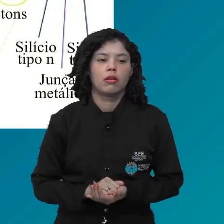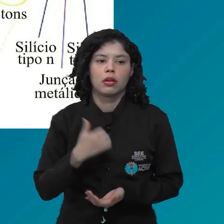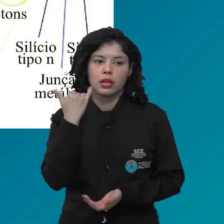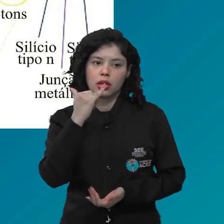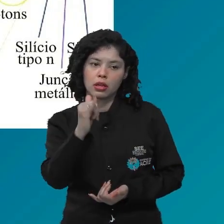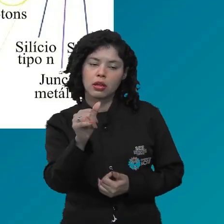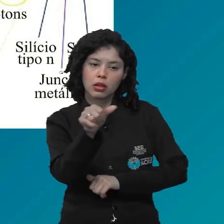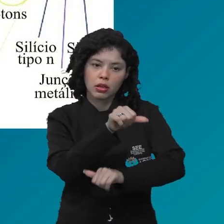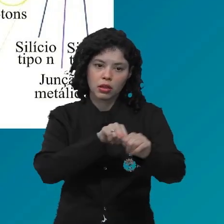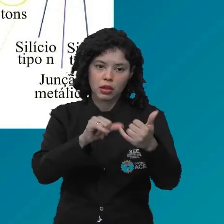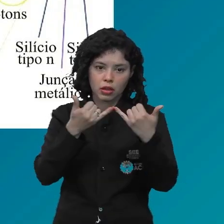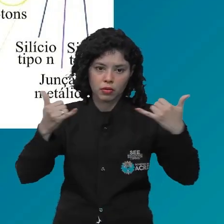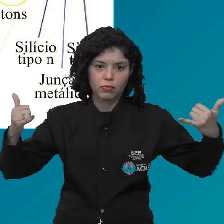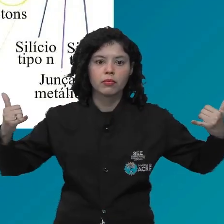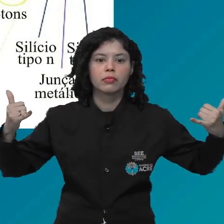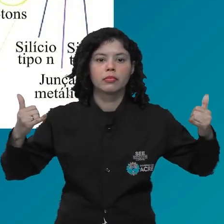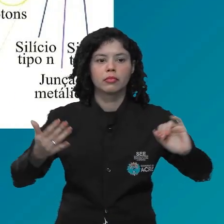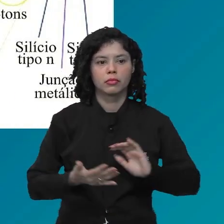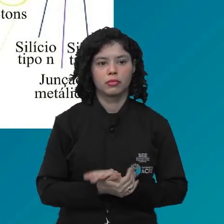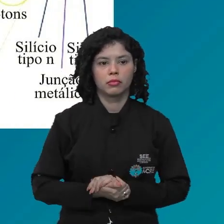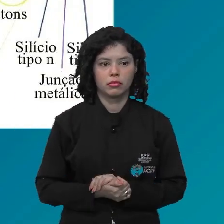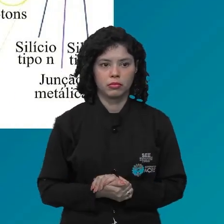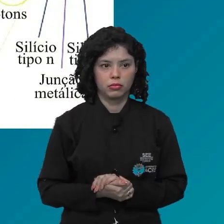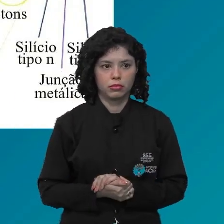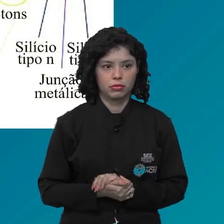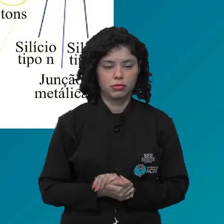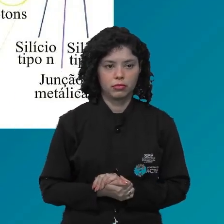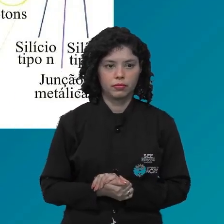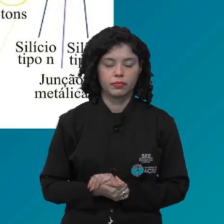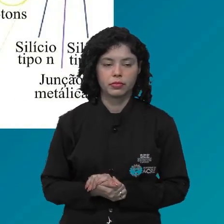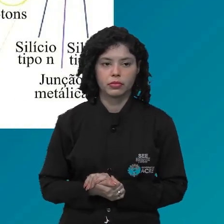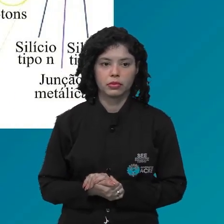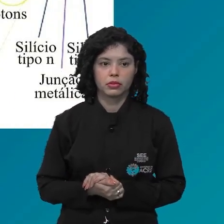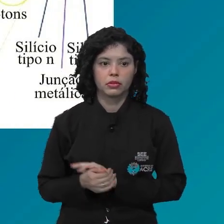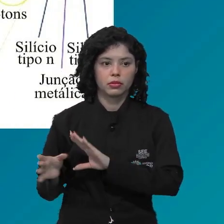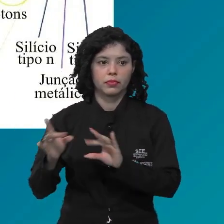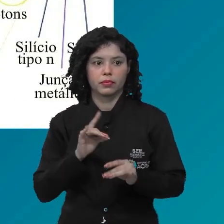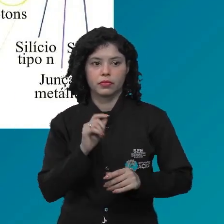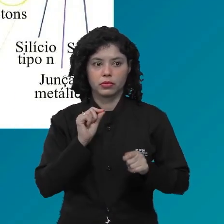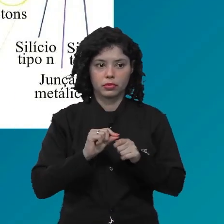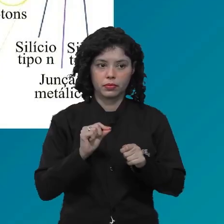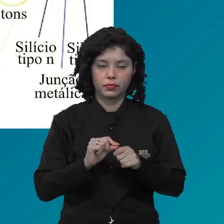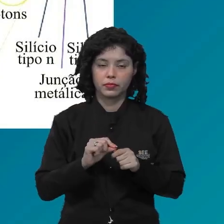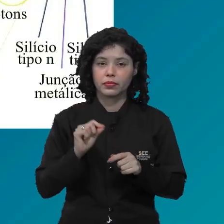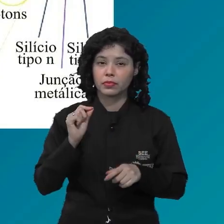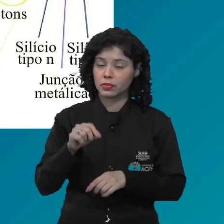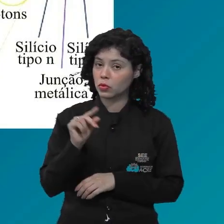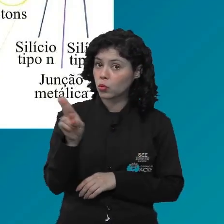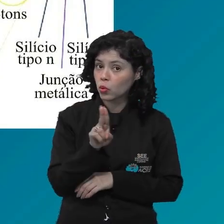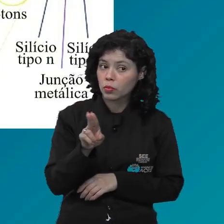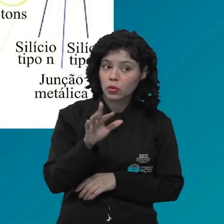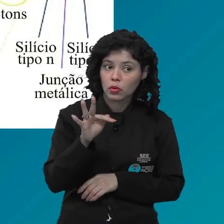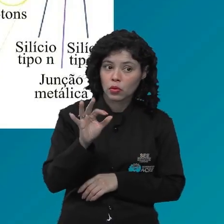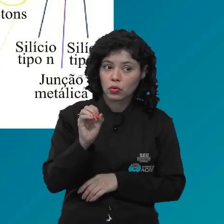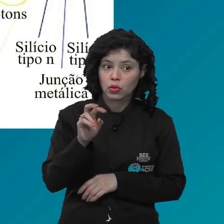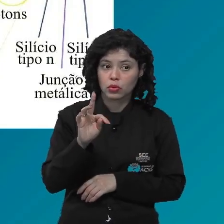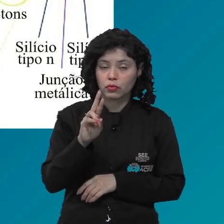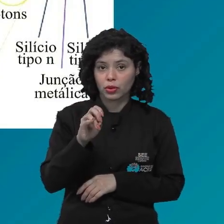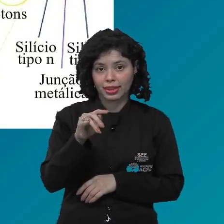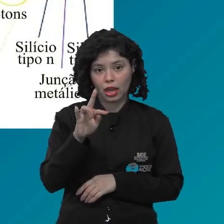solar diretamente em energia elétrica, né, através de um efeito que a gente chama de